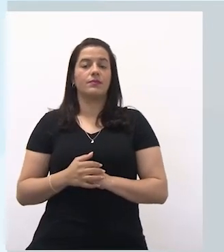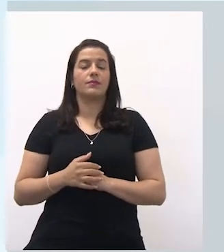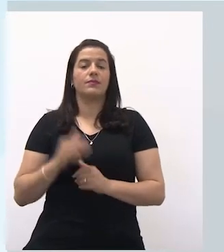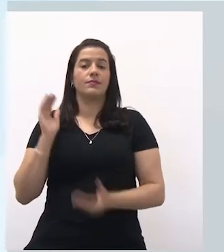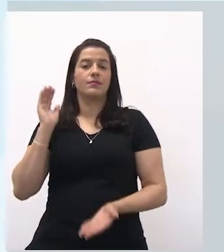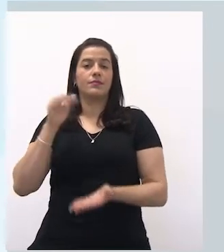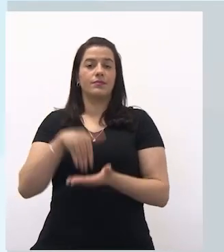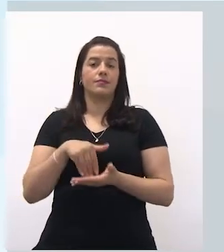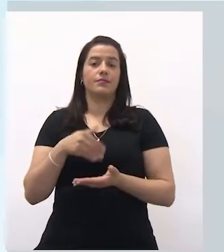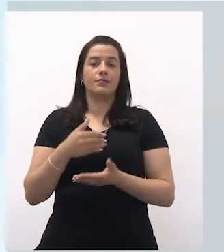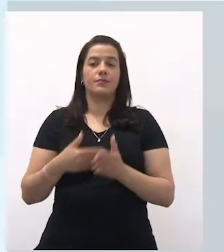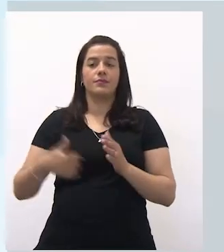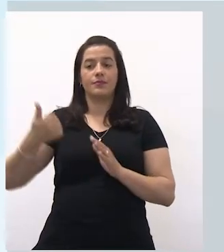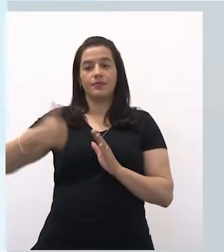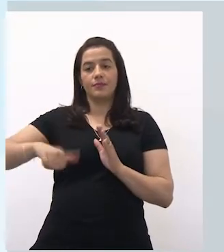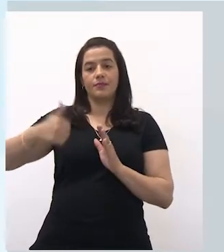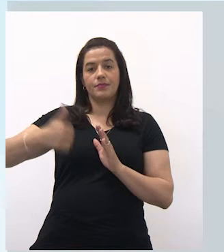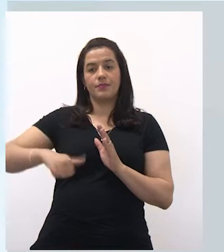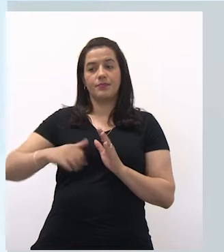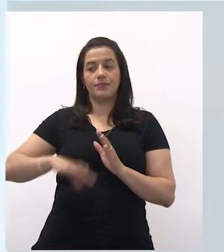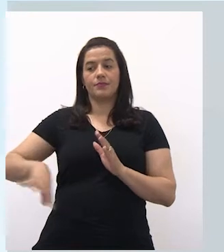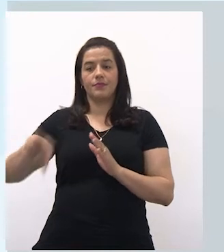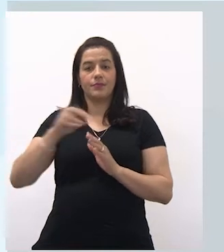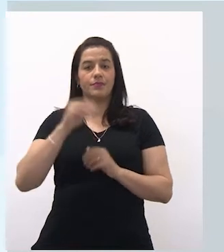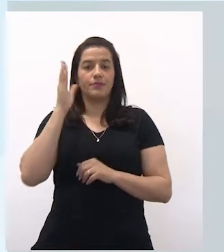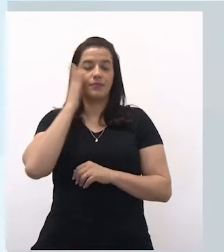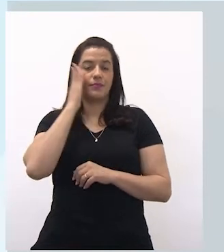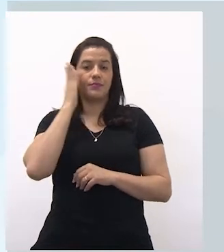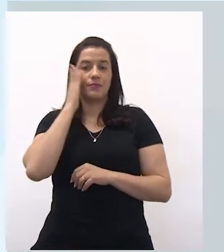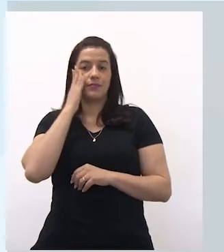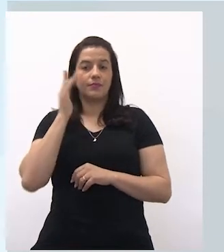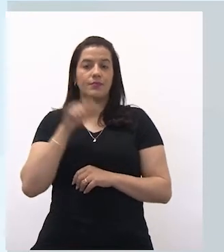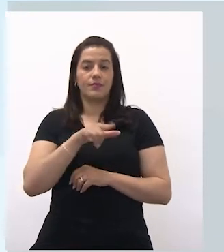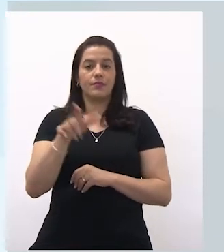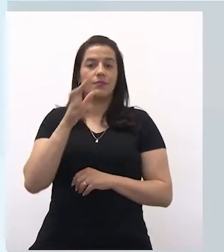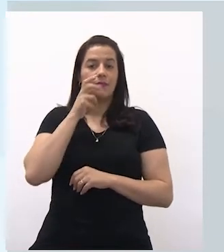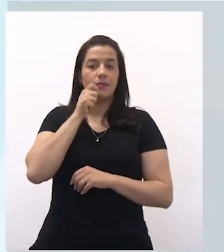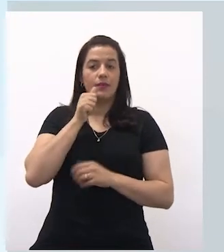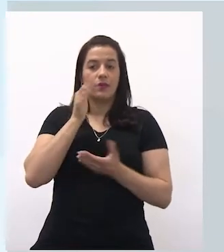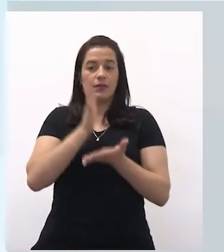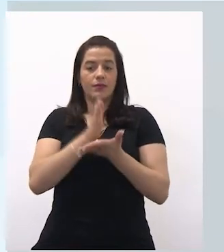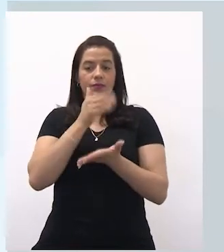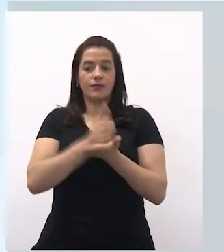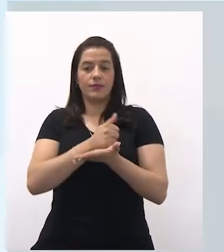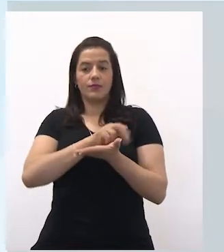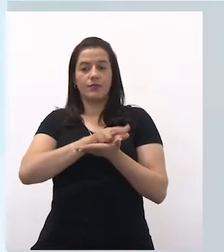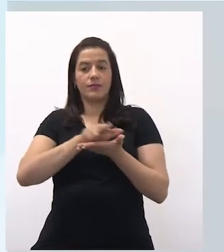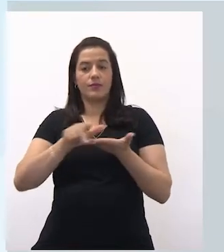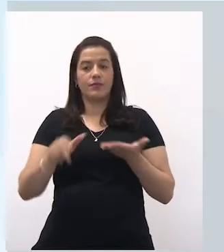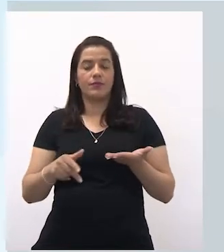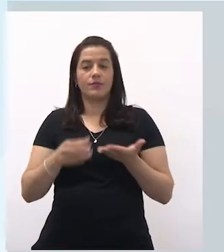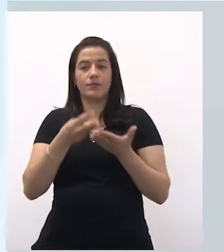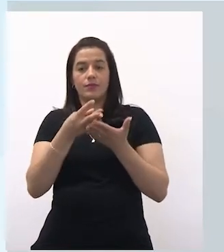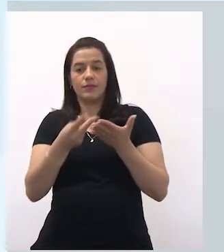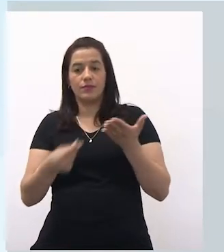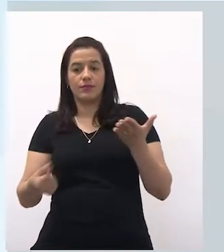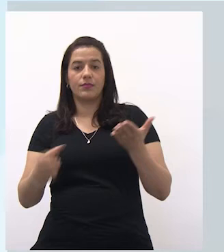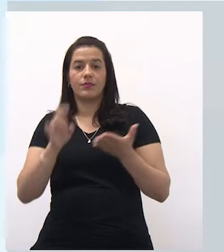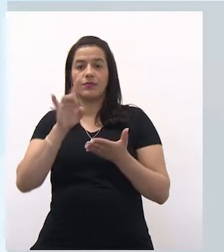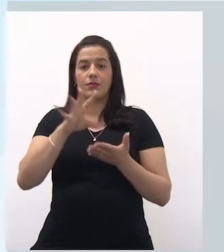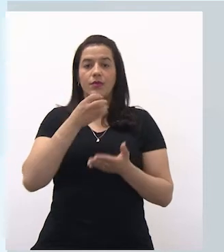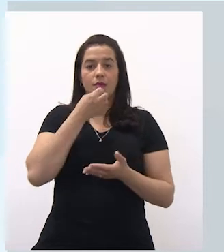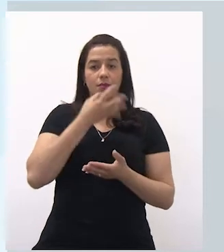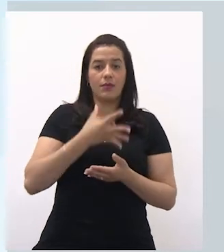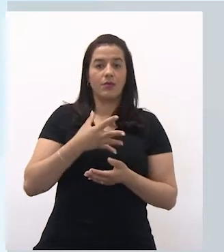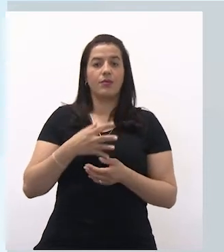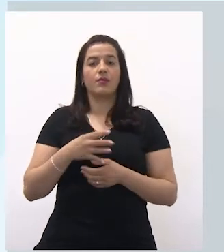de análise, e aí eu já sei, nossa, o limão ele é dividido em várias partes, só o caldo do limão que é bom, só o caldo do